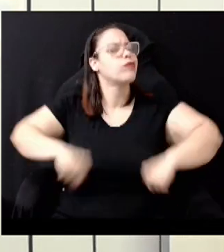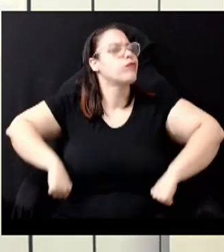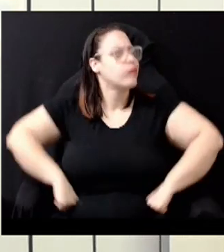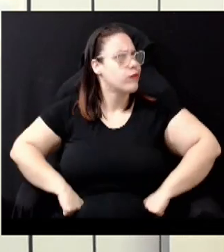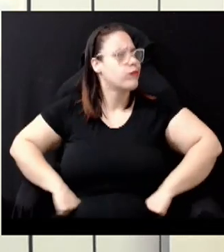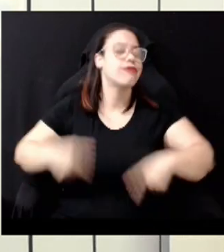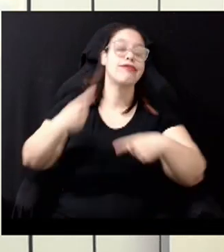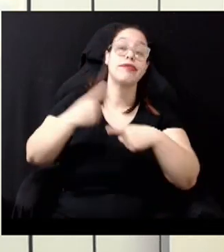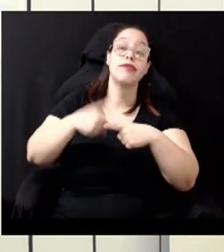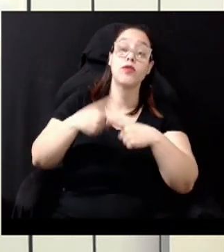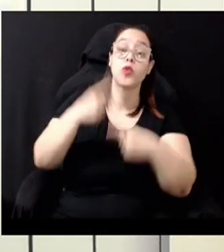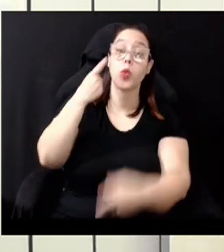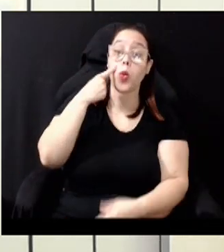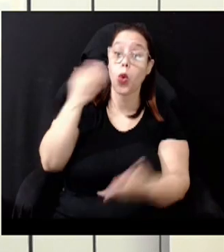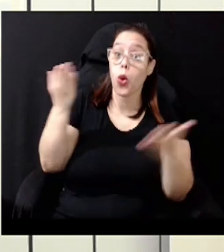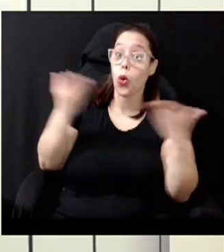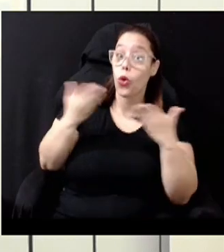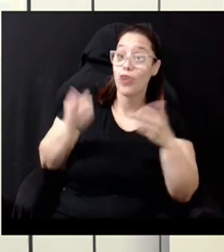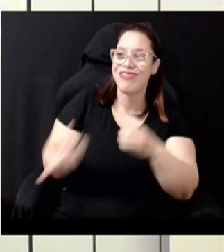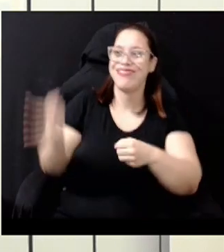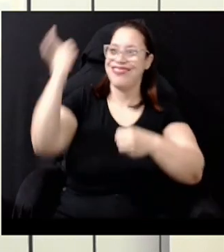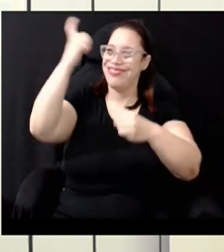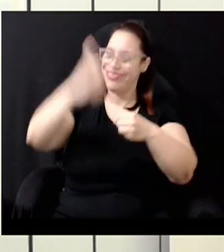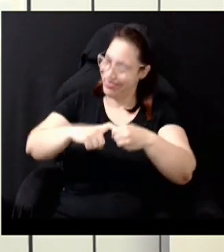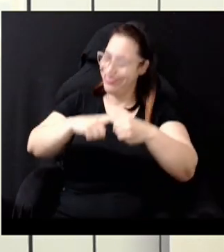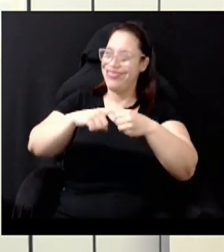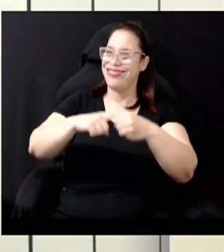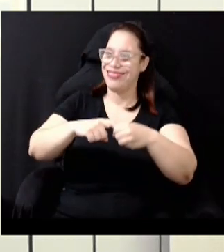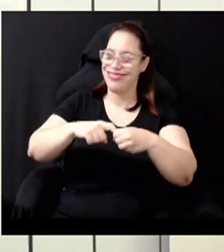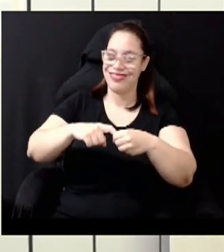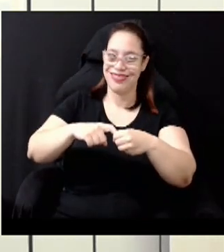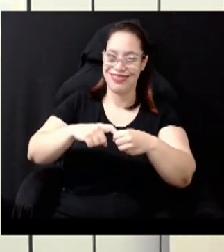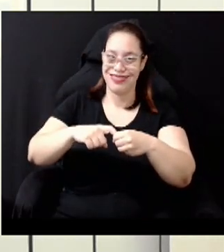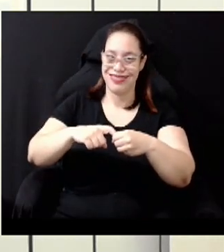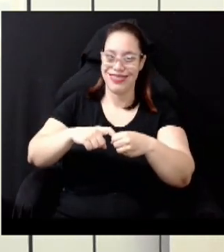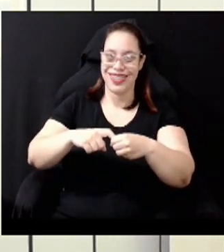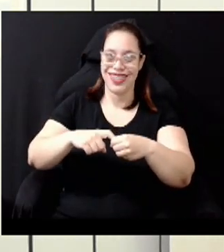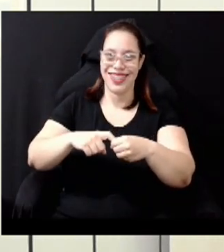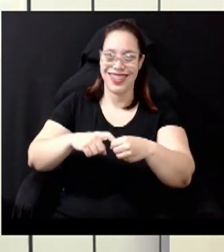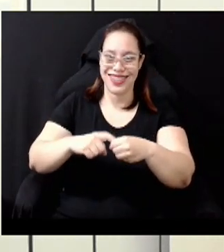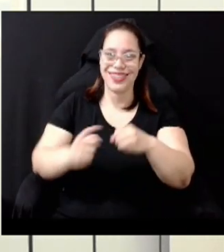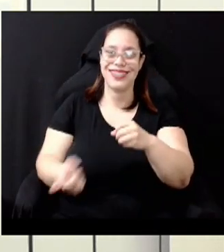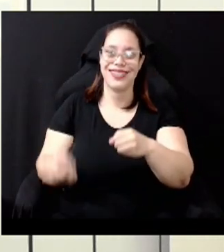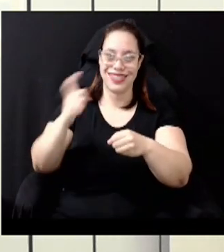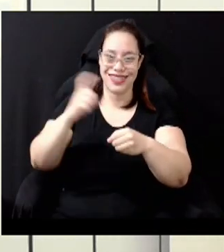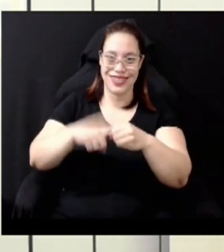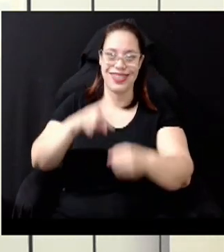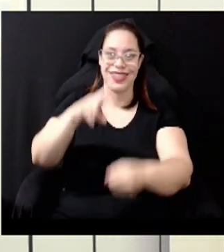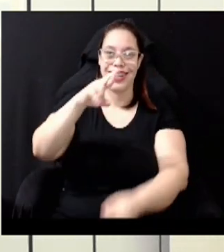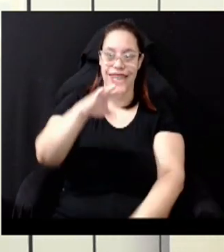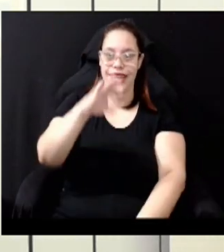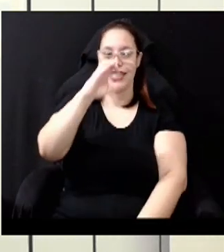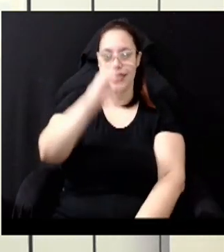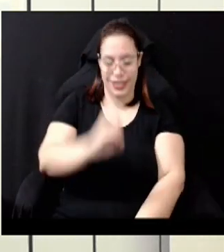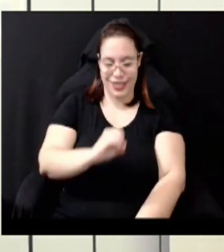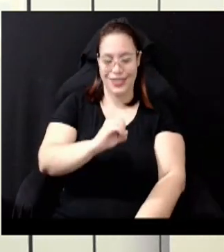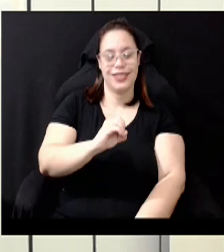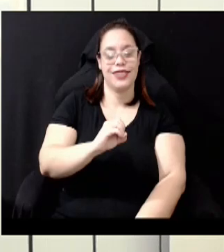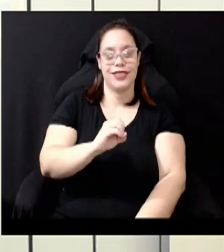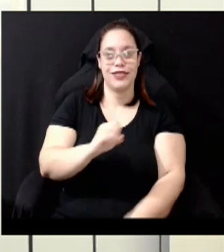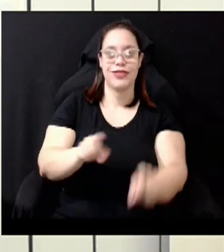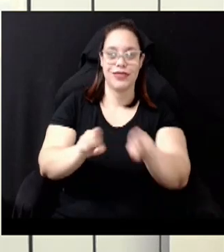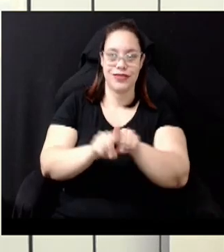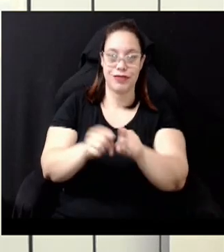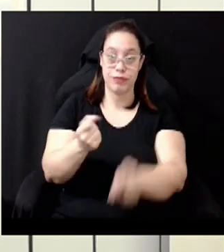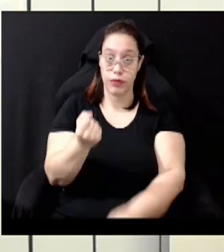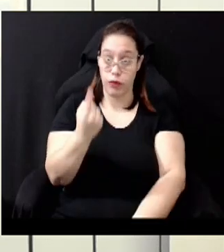só, hoje tem o retorno das aulas, tem o retorno das reuniões ordinárias, é a primeira